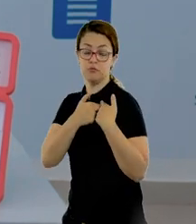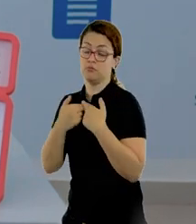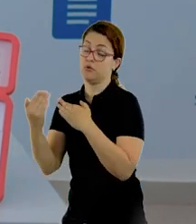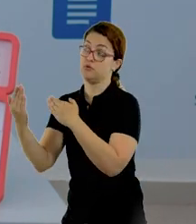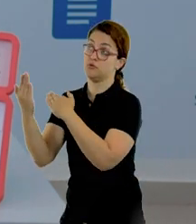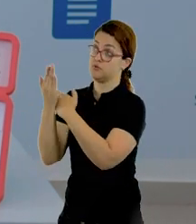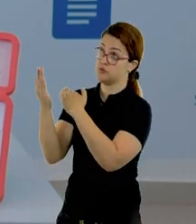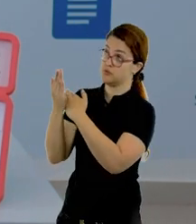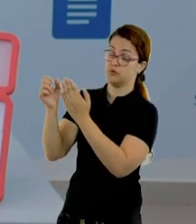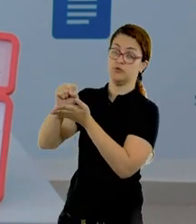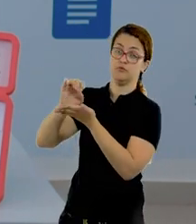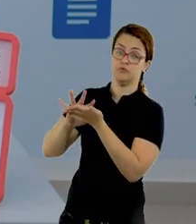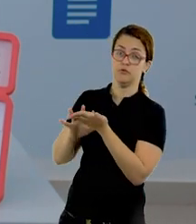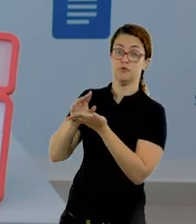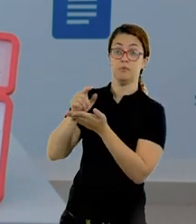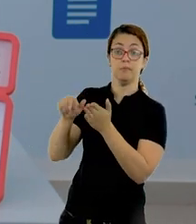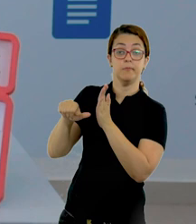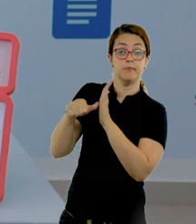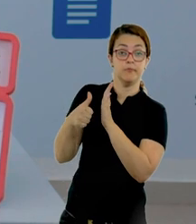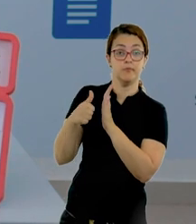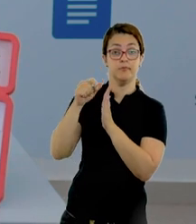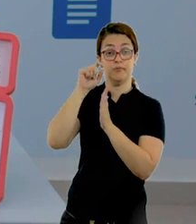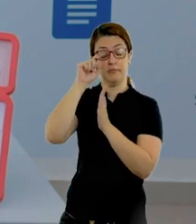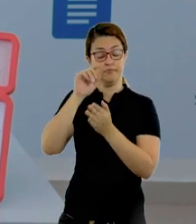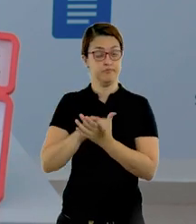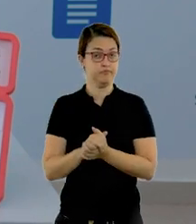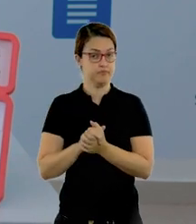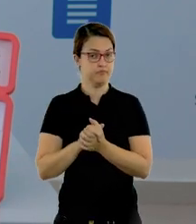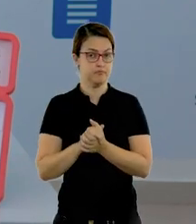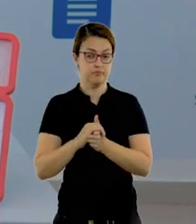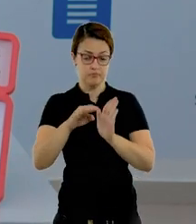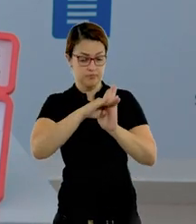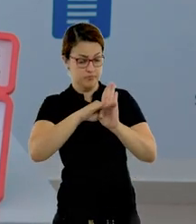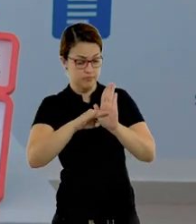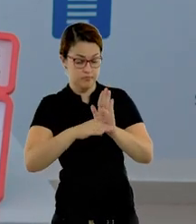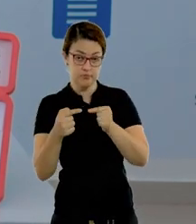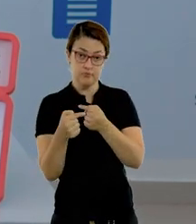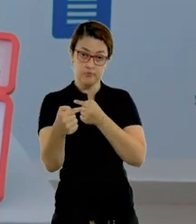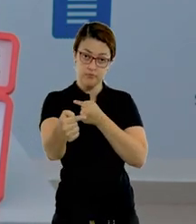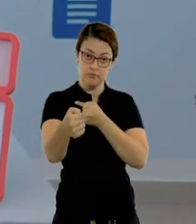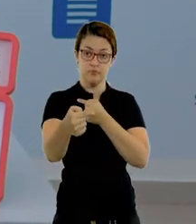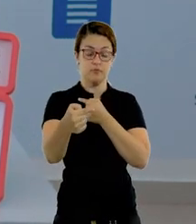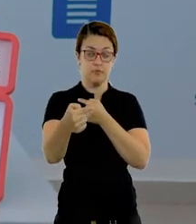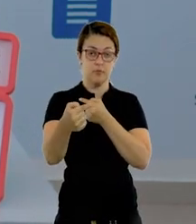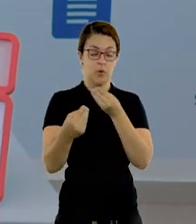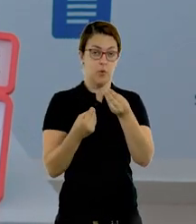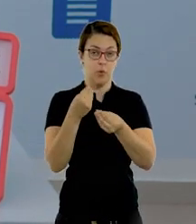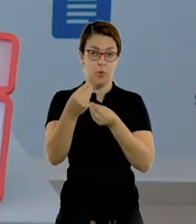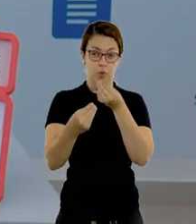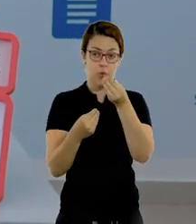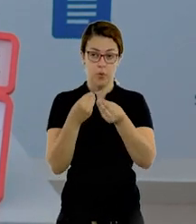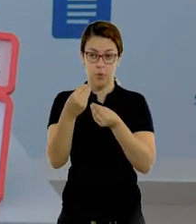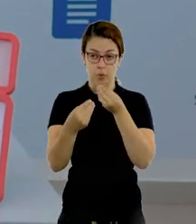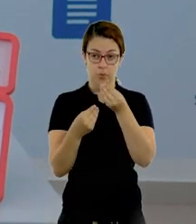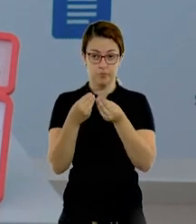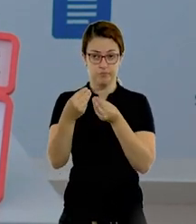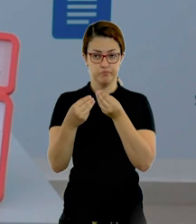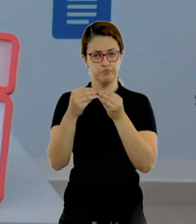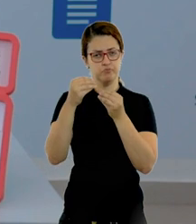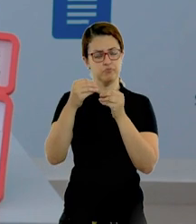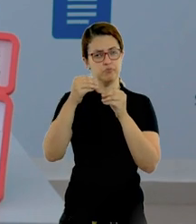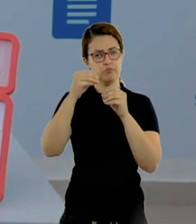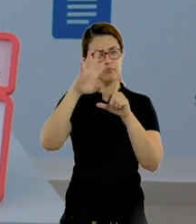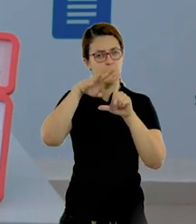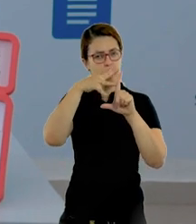atividade. Primeiro, você vai lá na rotina semanal e vai pegar esse quadro com essas perguntas